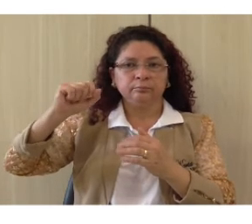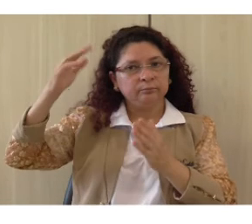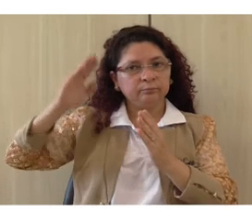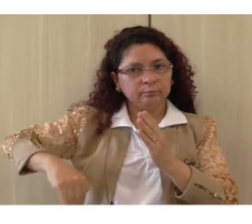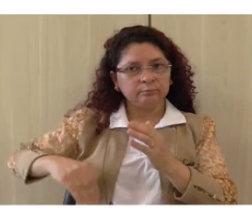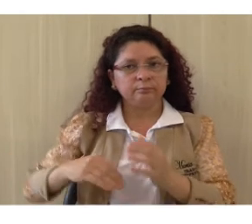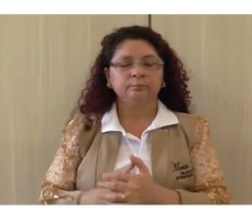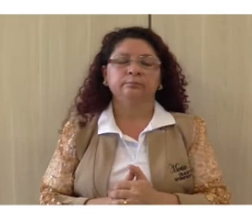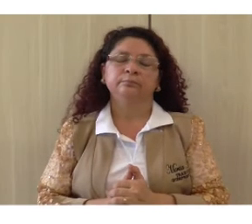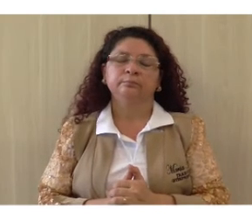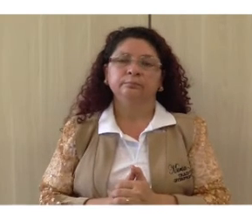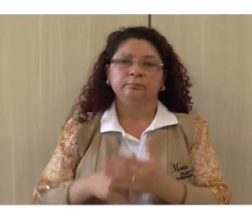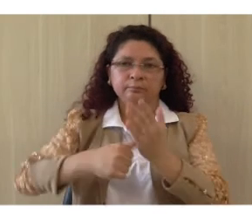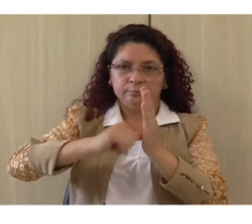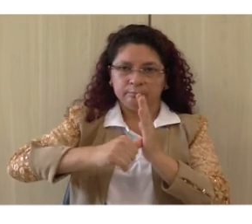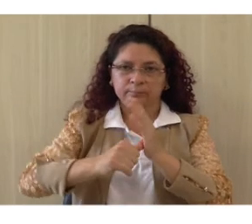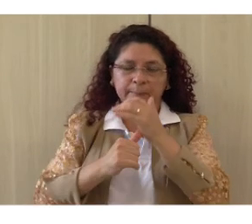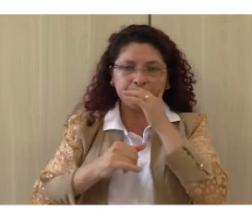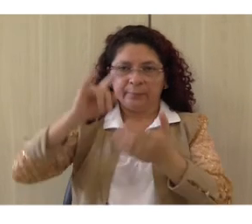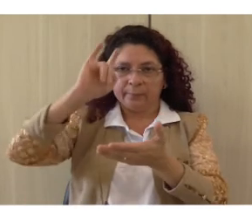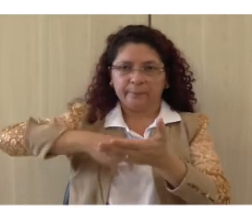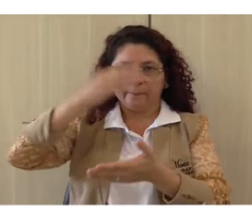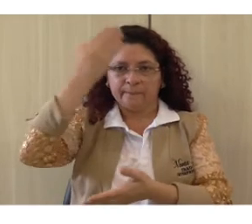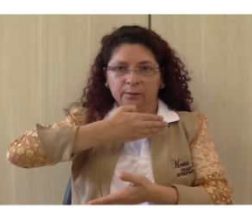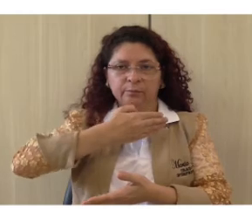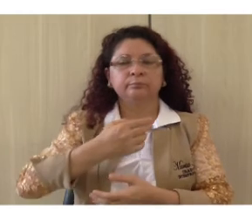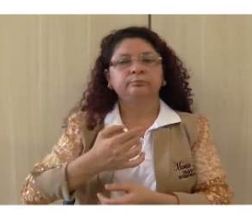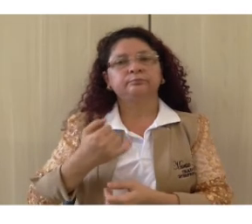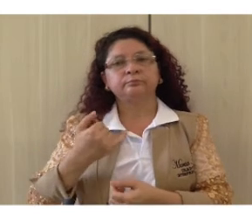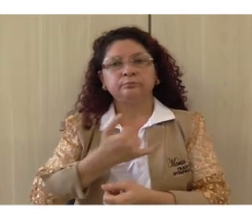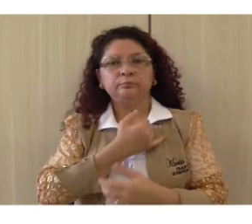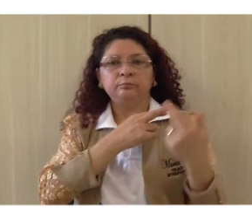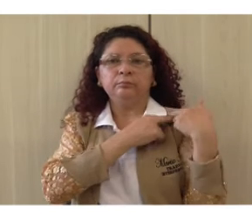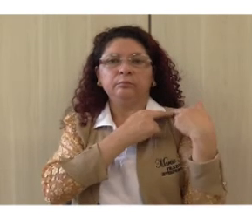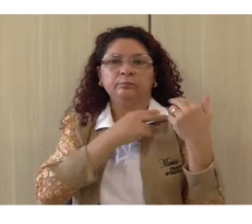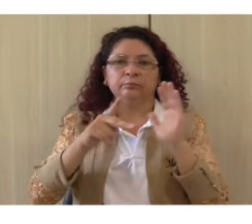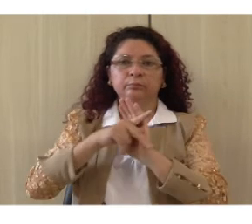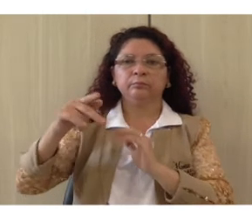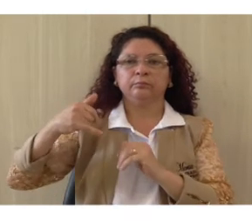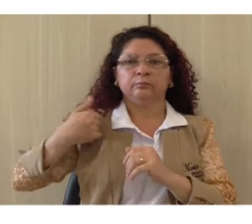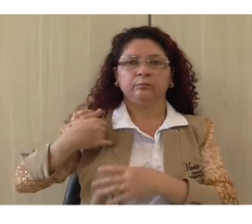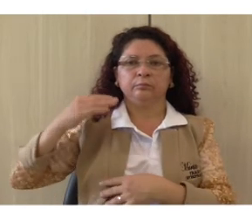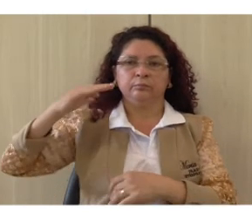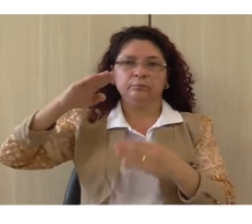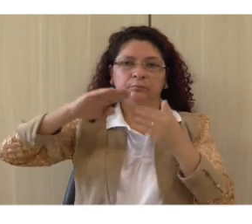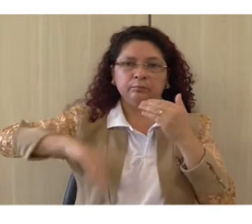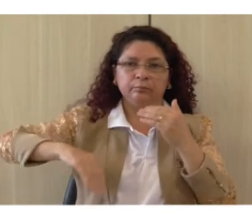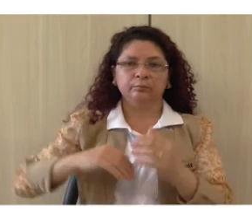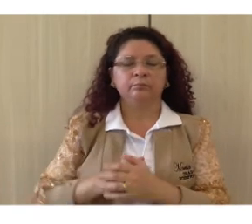foto, original e cópia, e documento legal que comprove a tutela do menor. C. Procurador